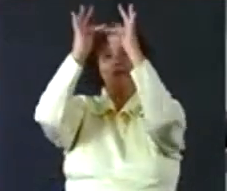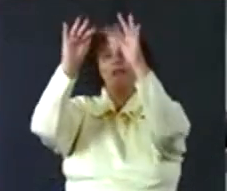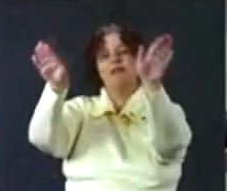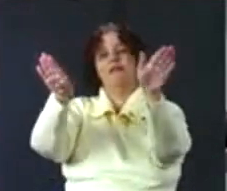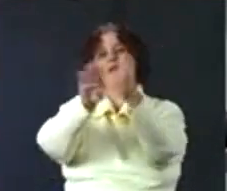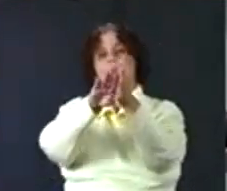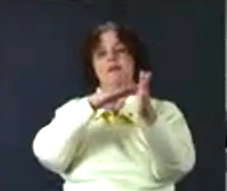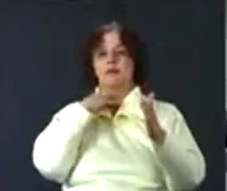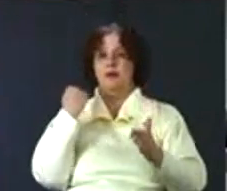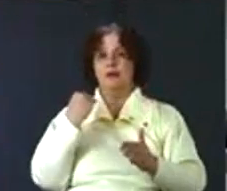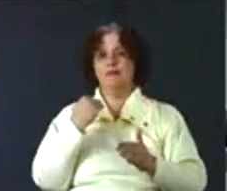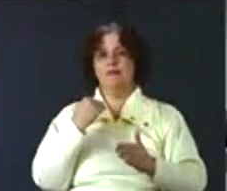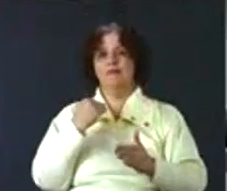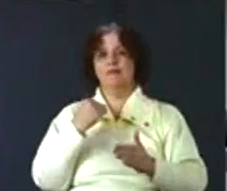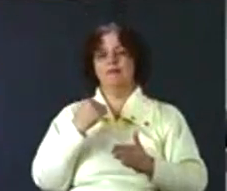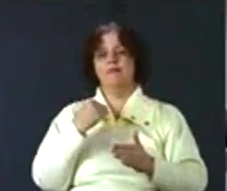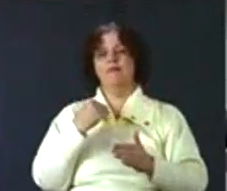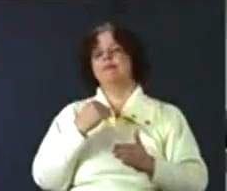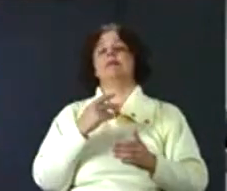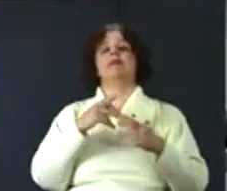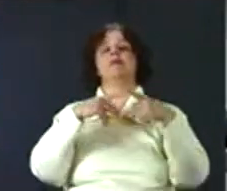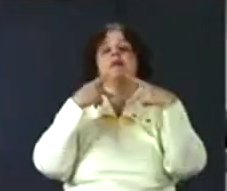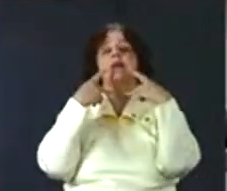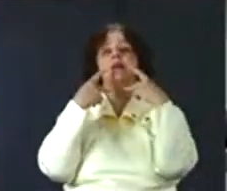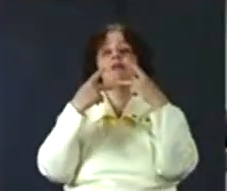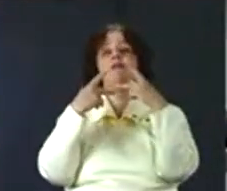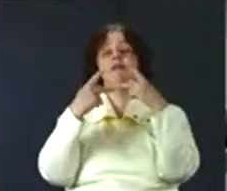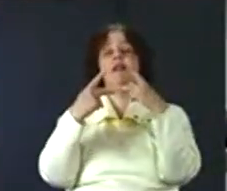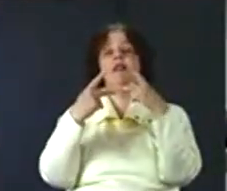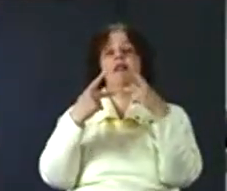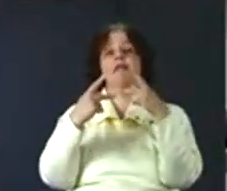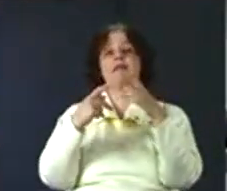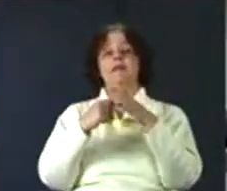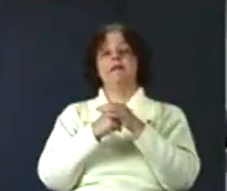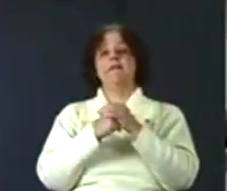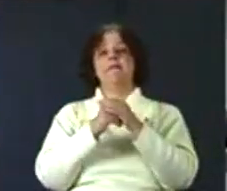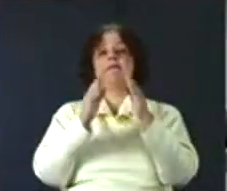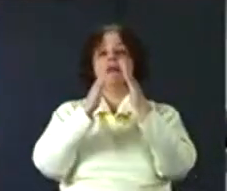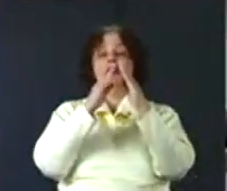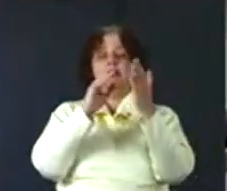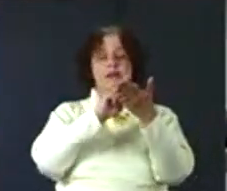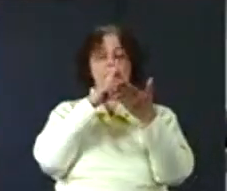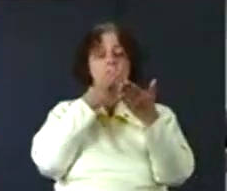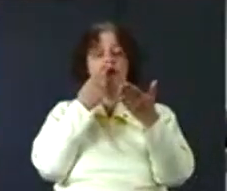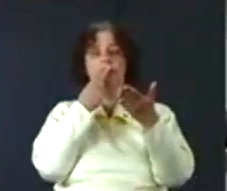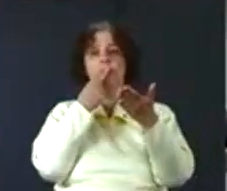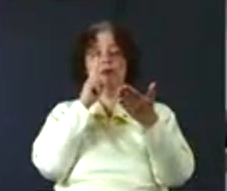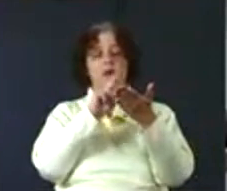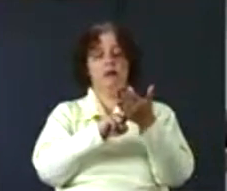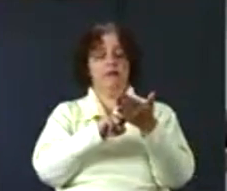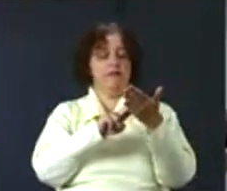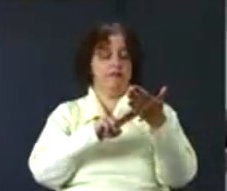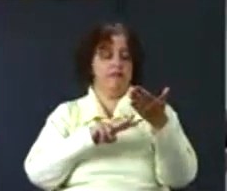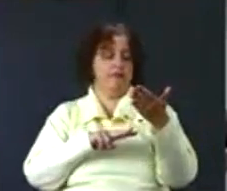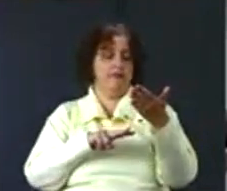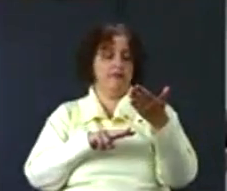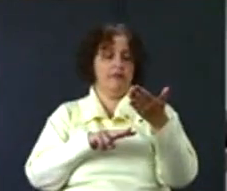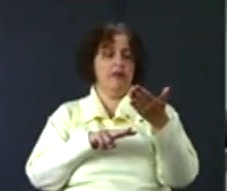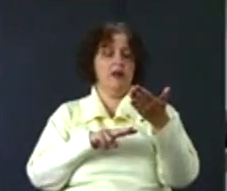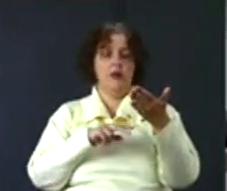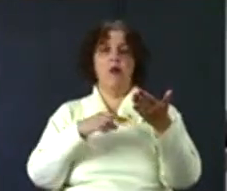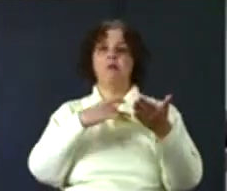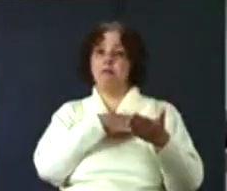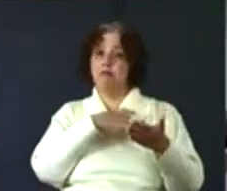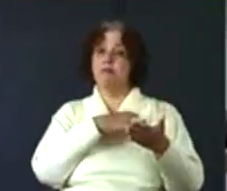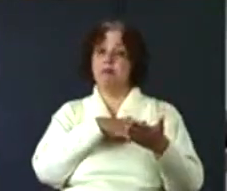ao falar a quem se endereça essa carta, encaminhando ao anjo da igreja, e como eu disse há pouco, com temor e tremor eu digo